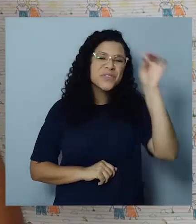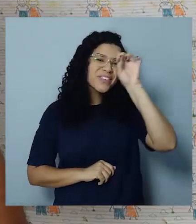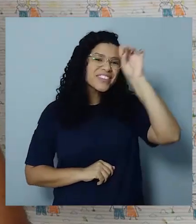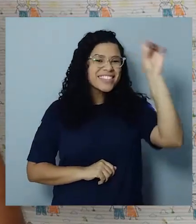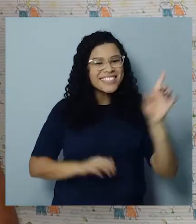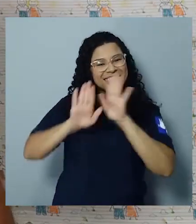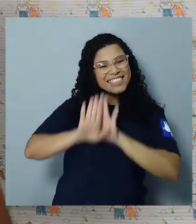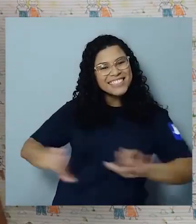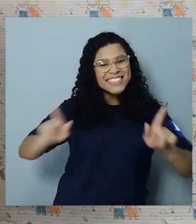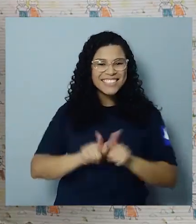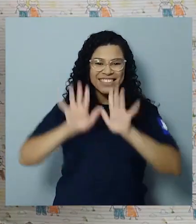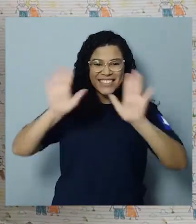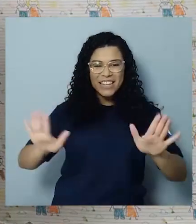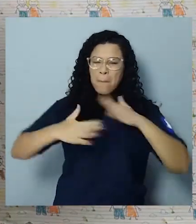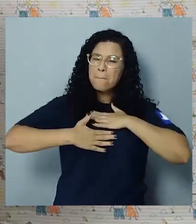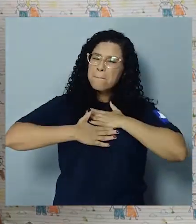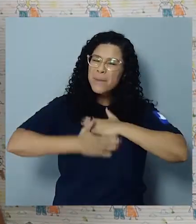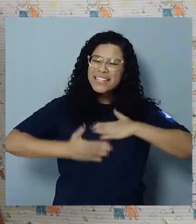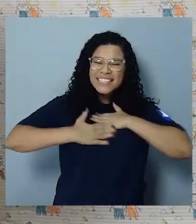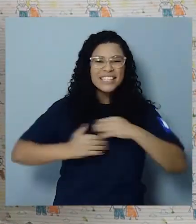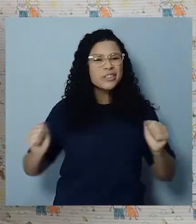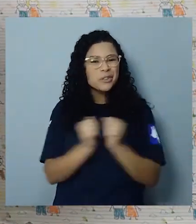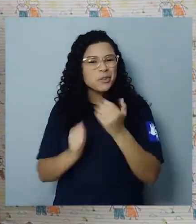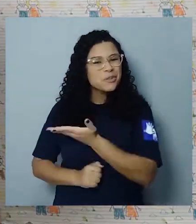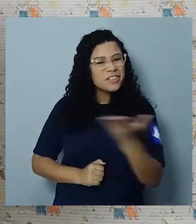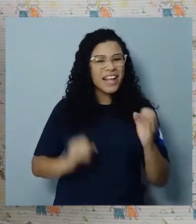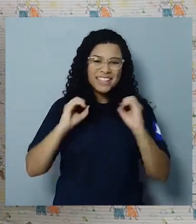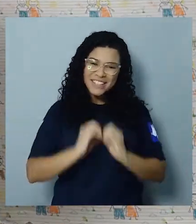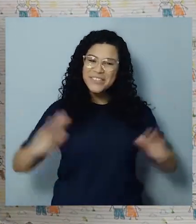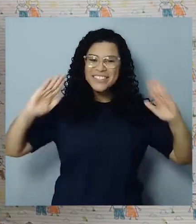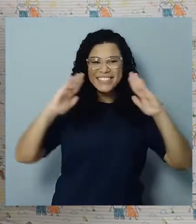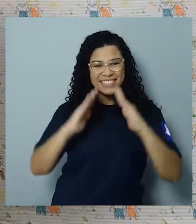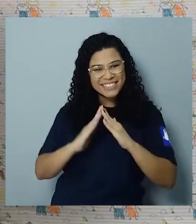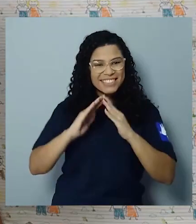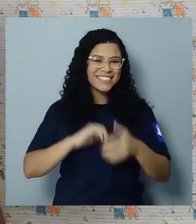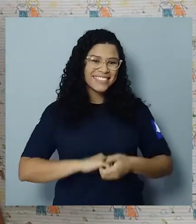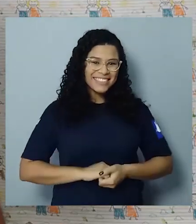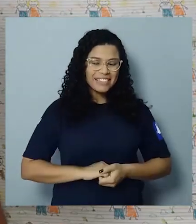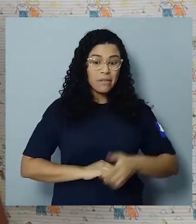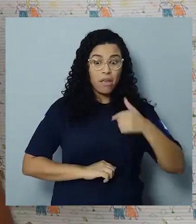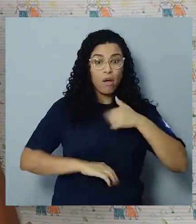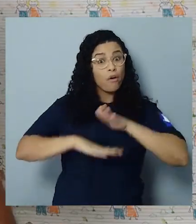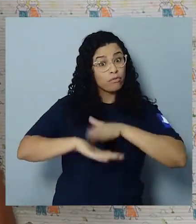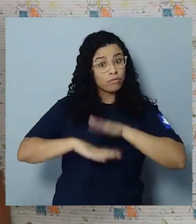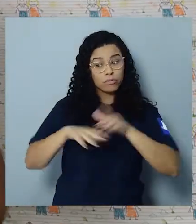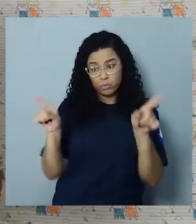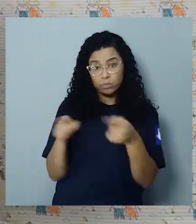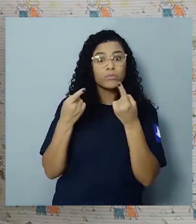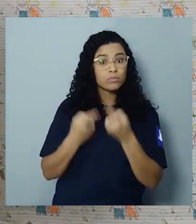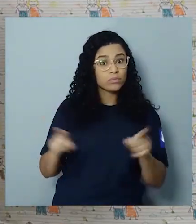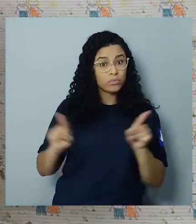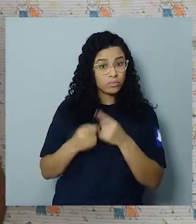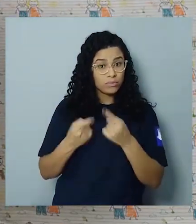criançada de barulho é um prazer estar com vocês aqui eu saberes em casa ele